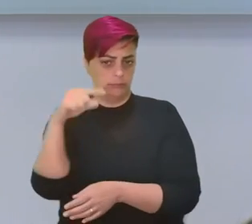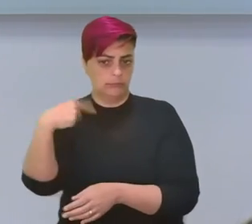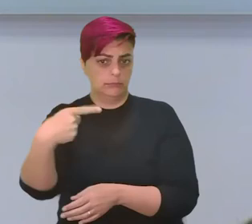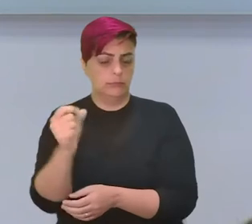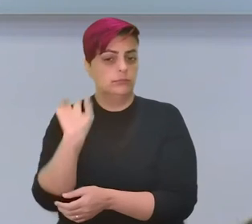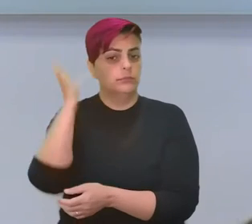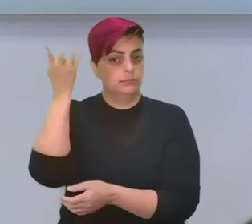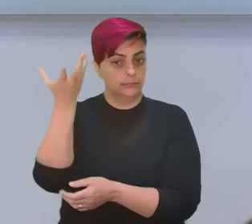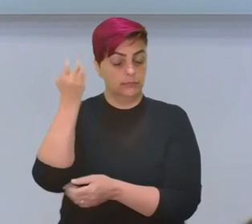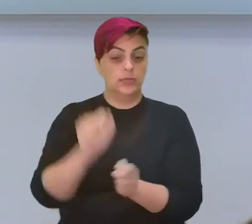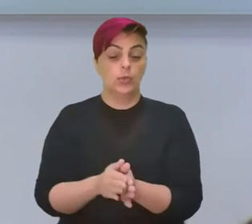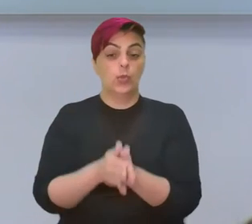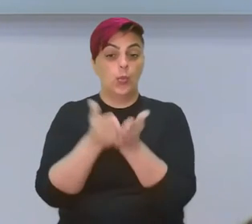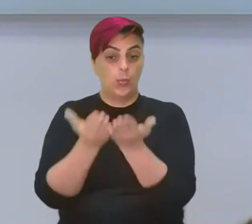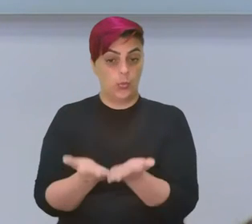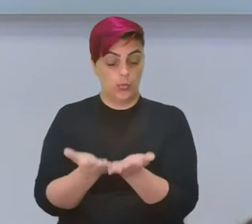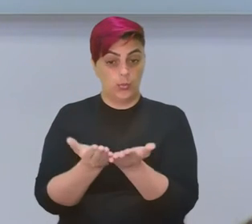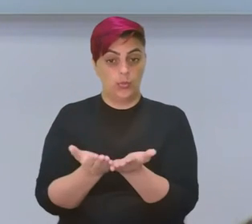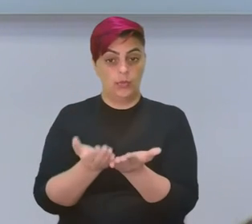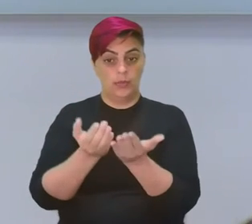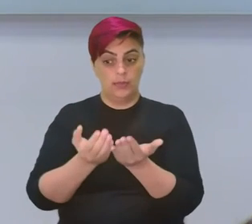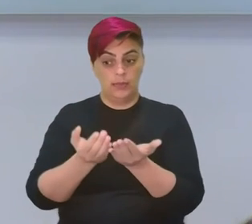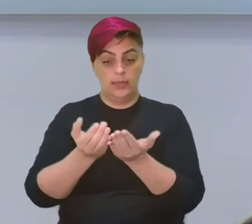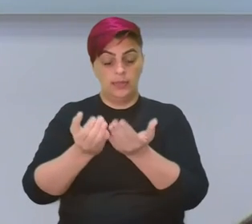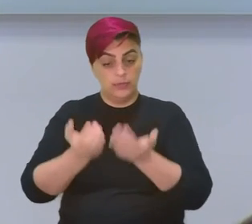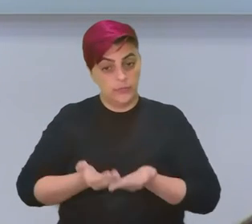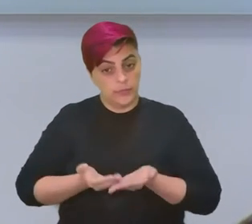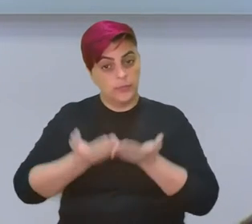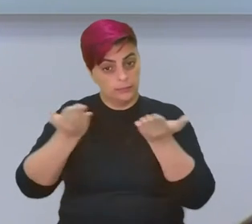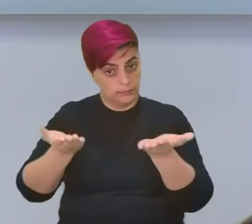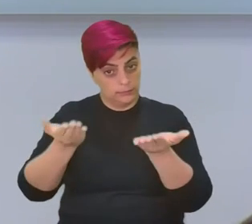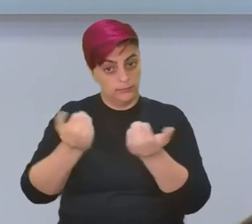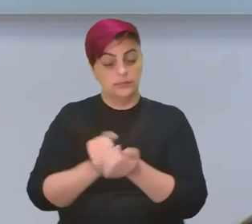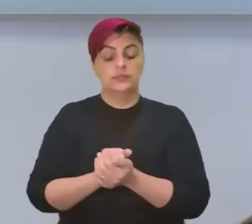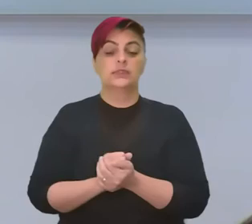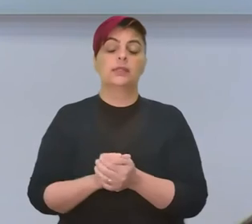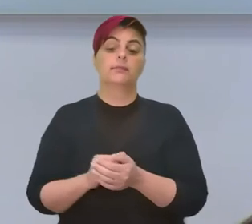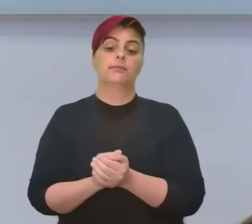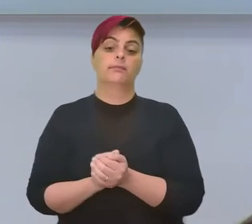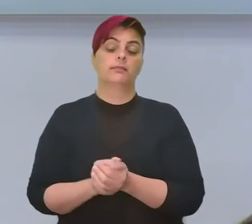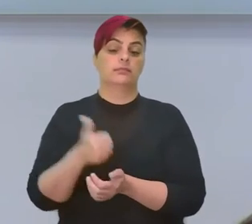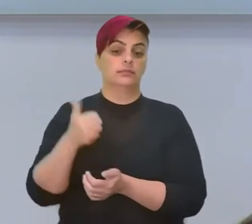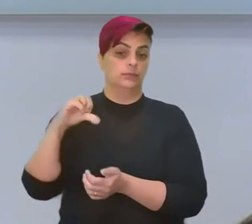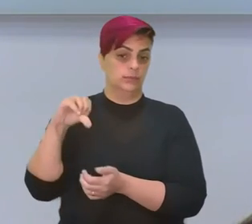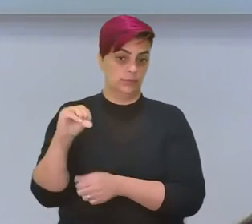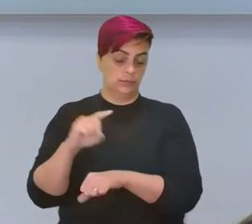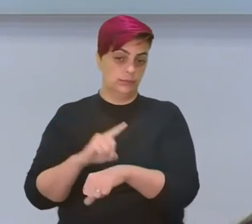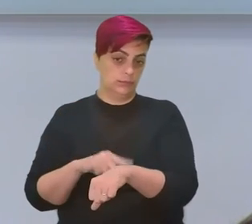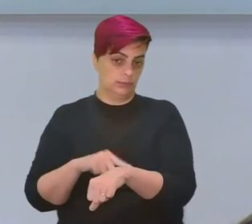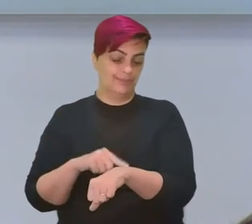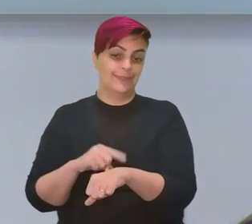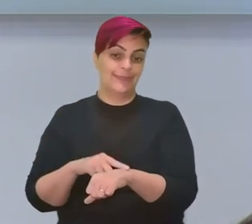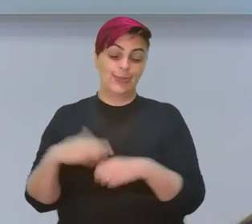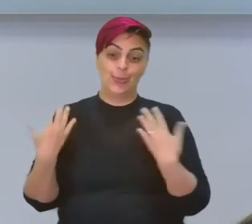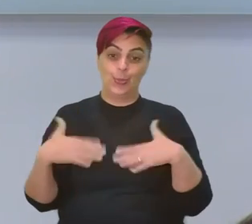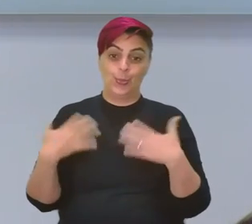do evento, para o lançamento do livro Sob os Tempos do Equinócio, do Eduardo Góes Neves, na Livraria da Travessa, em Pinheiros, às 19h. Vai ser, assim,